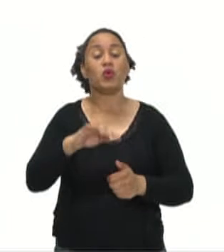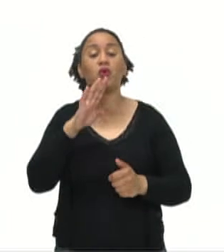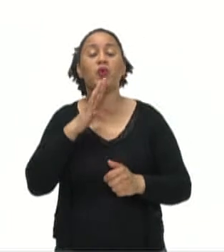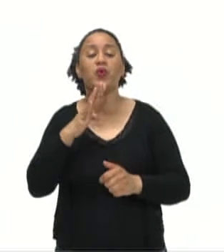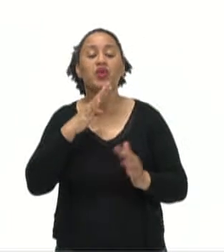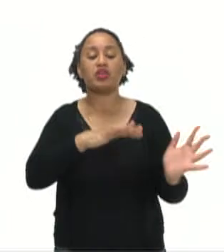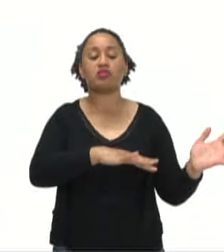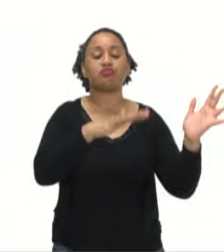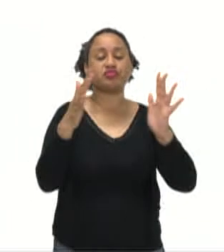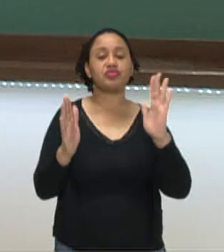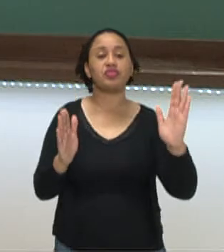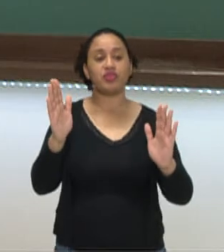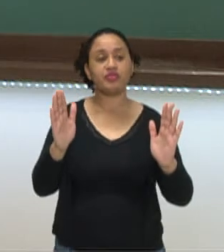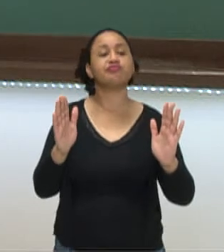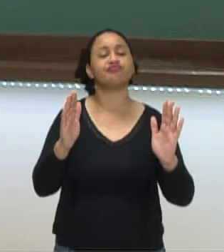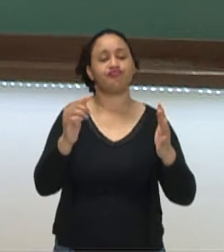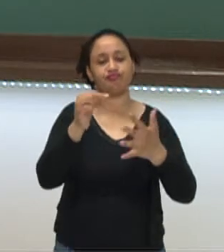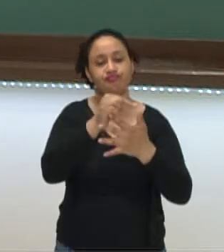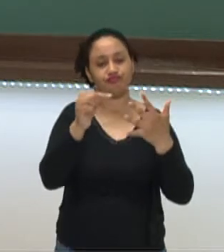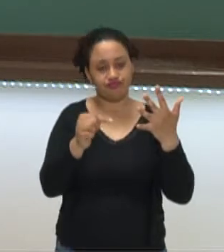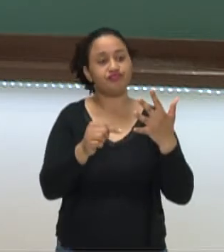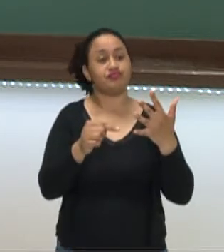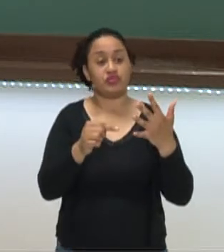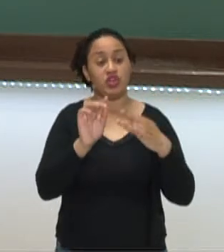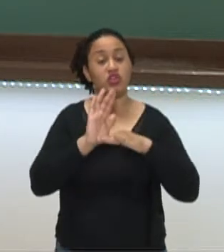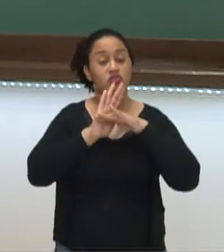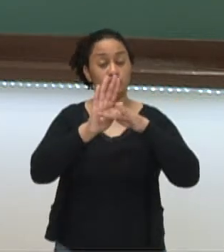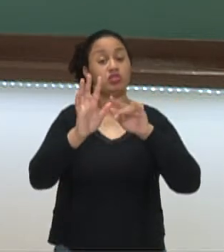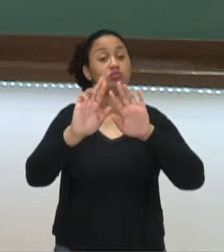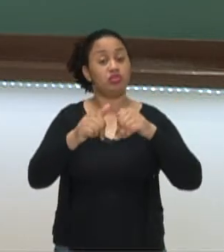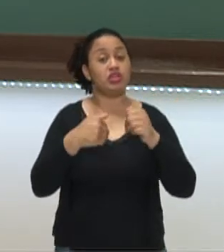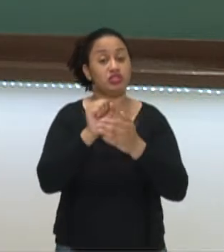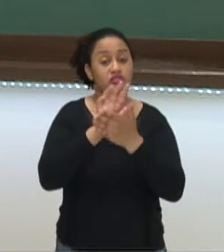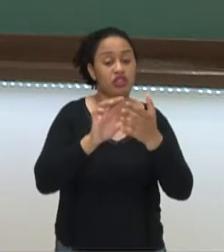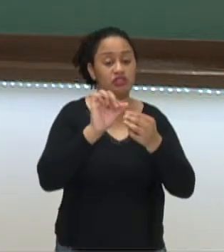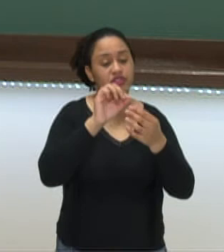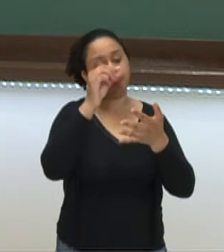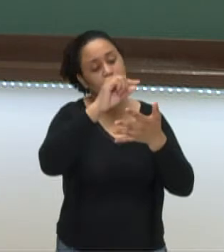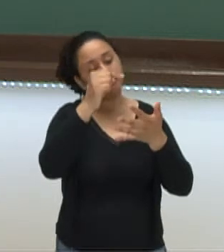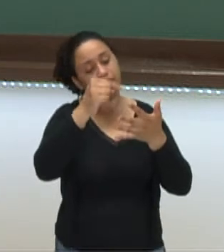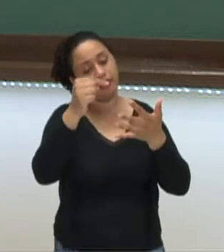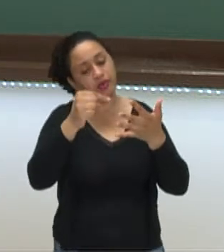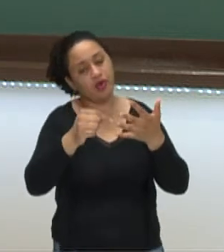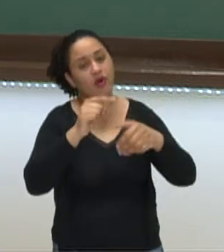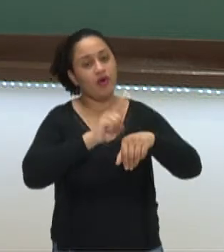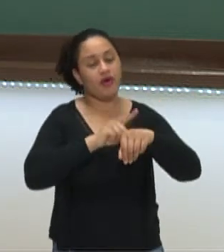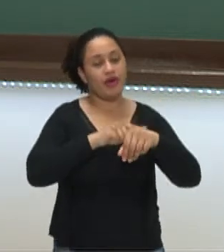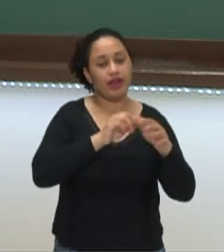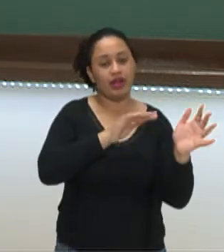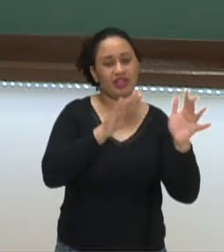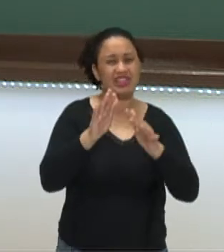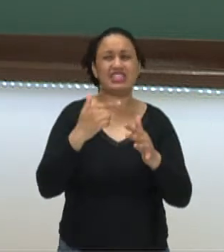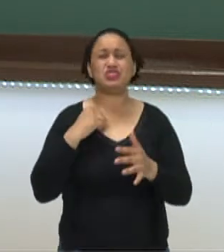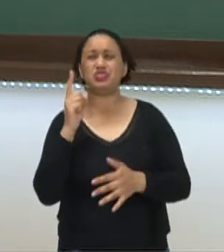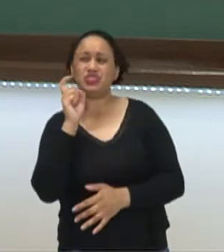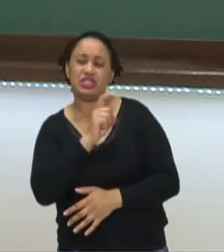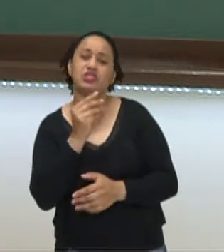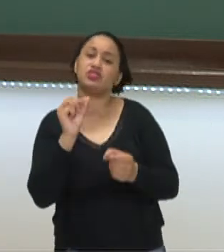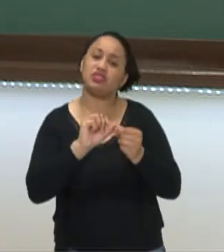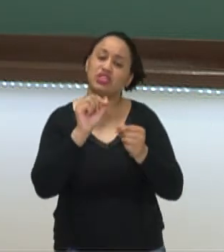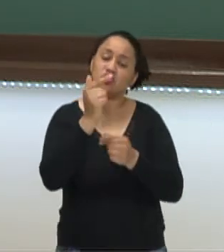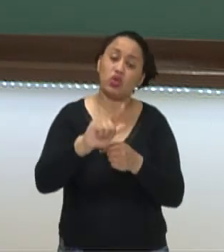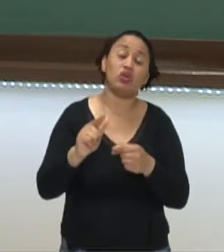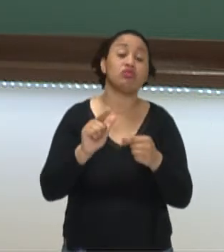por isso, o exercício de você fazer lá a sua rotina, os seus horários. Se você teve dificuldade, refaça, vá tentando